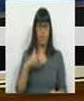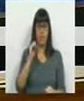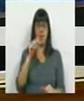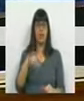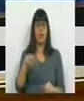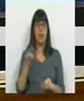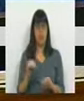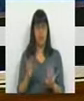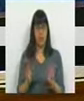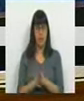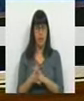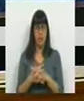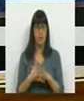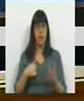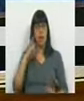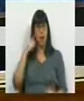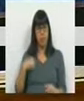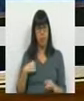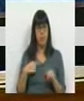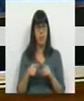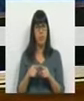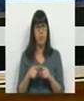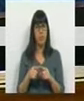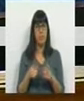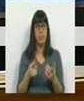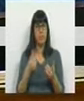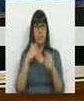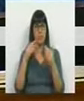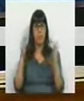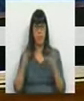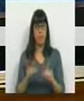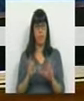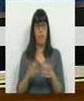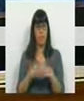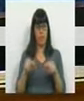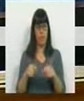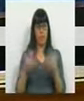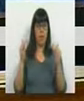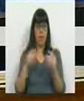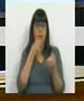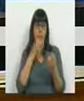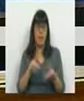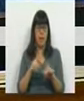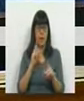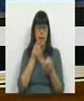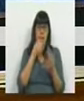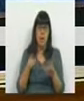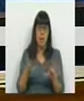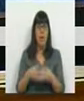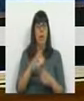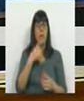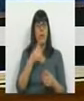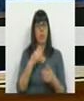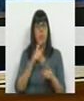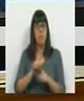SNS. Eu sei que acho que é uma baixa para esta Comissão, nestes termos, e sei que ele